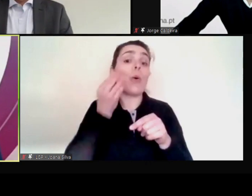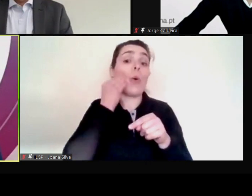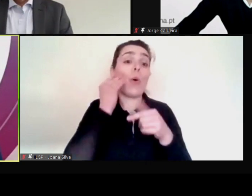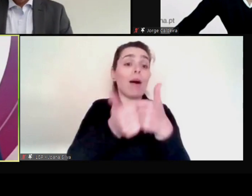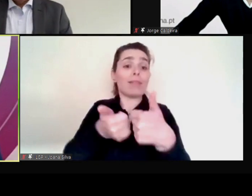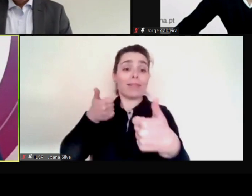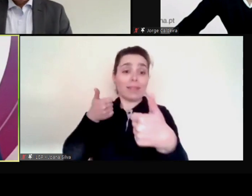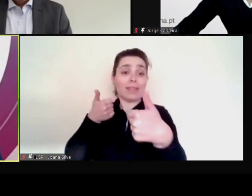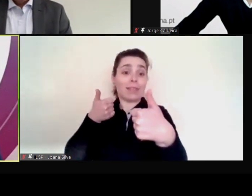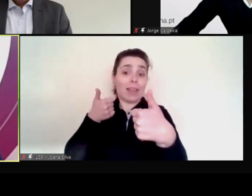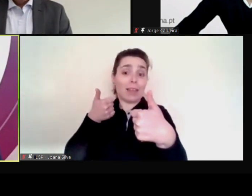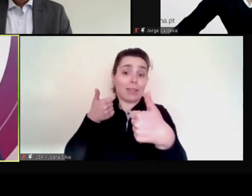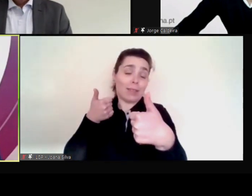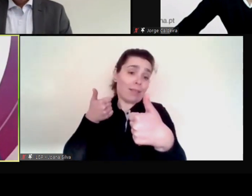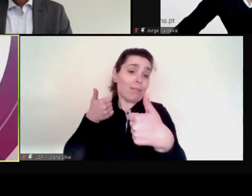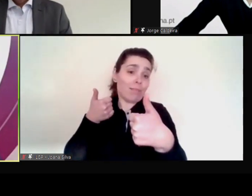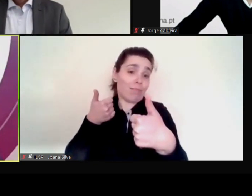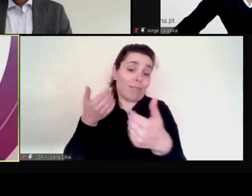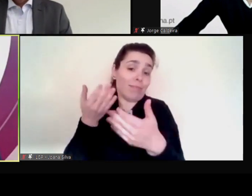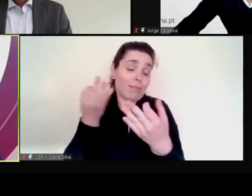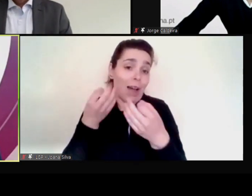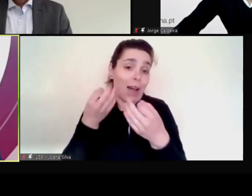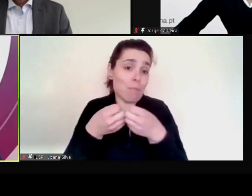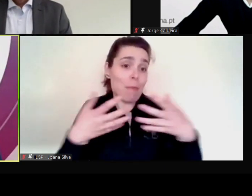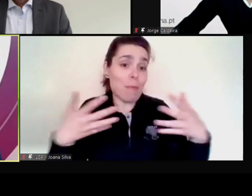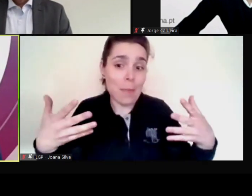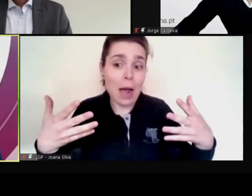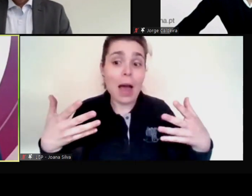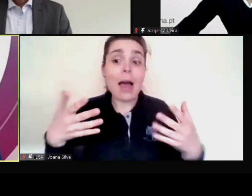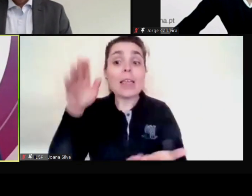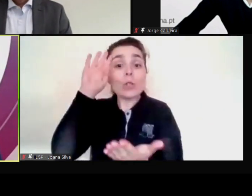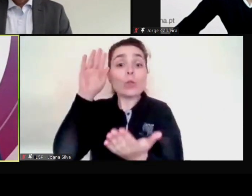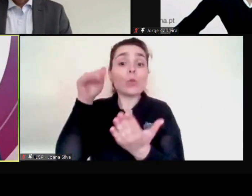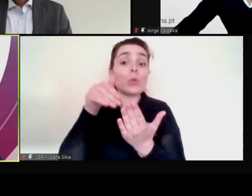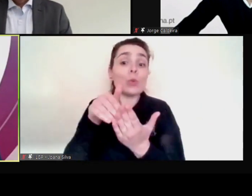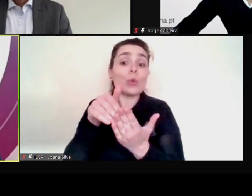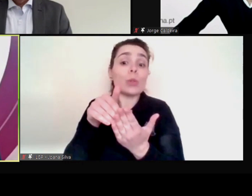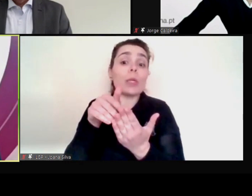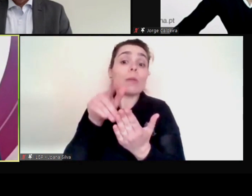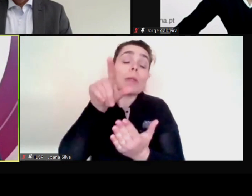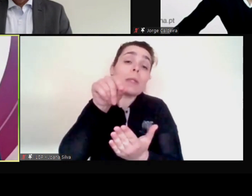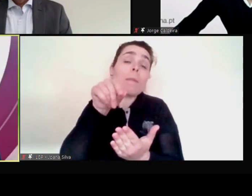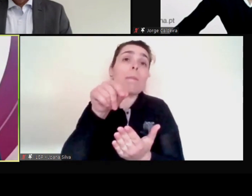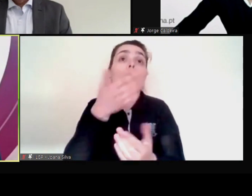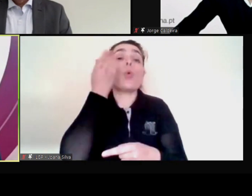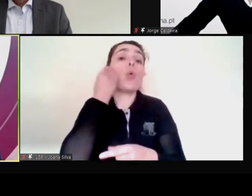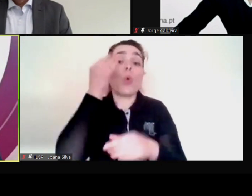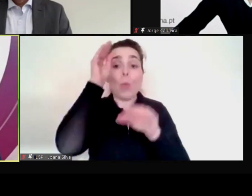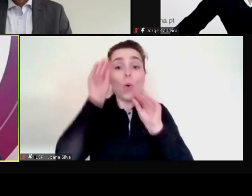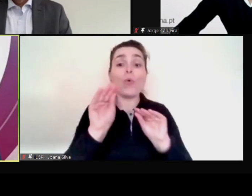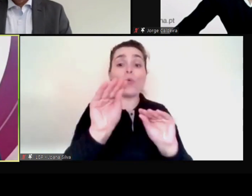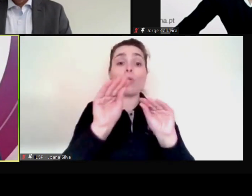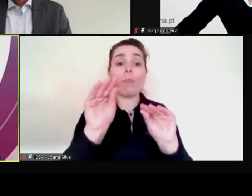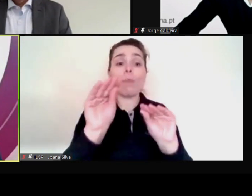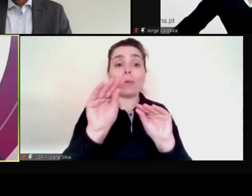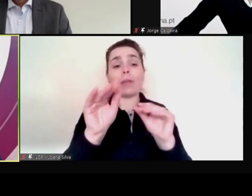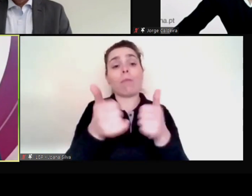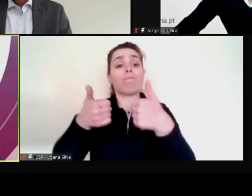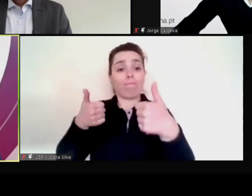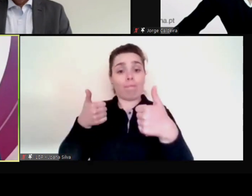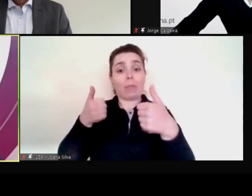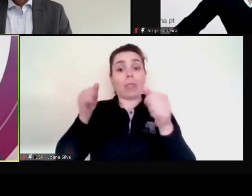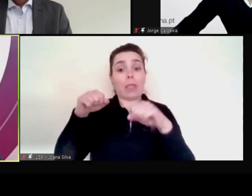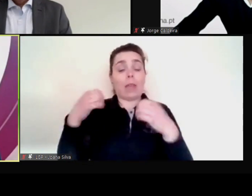videoconferência, do que em sala presencial, física. E a solução e-learning pura, portanto, uma solução que é assíncrona,